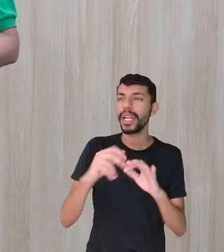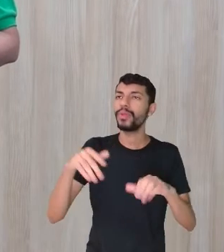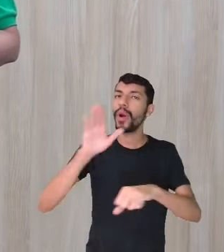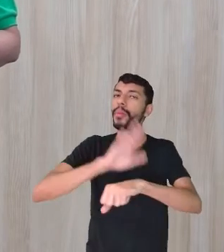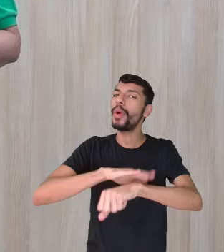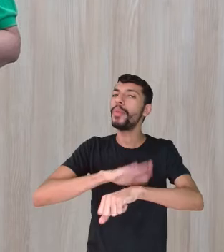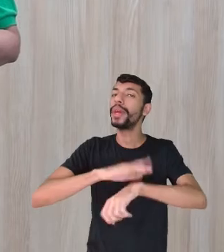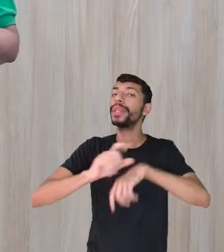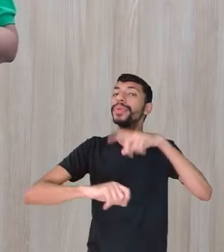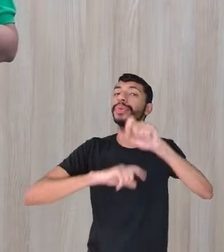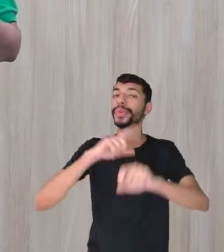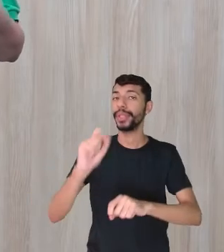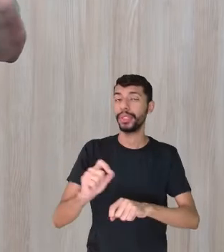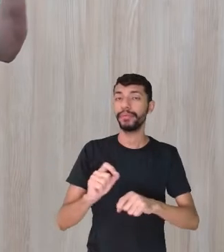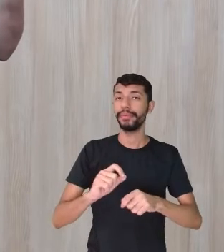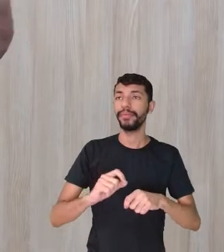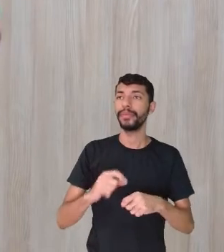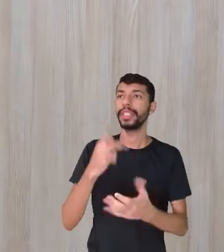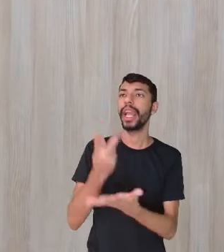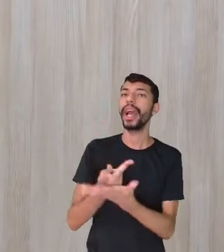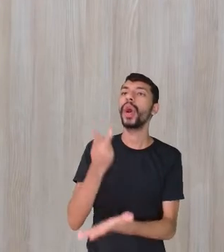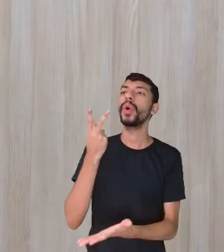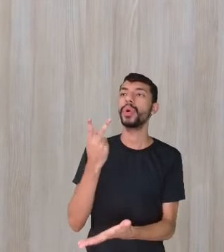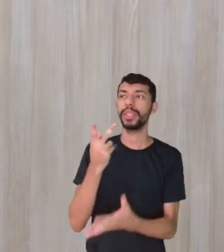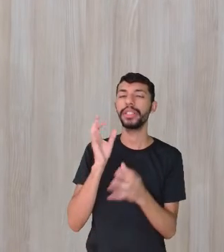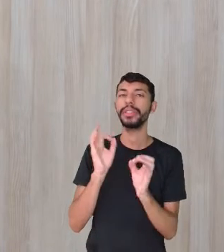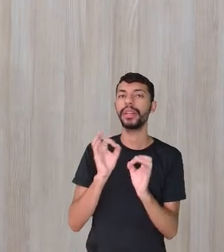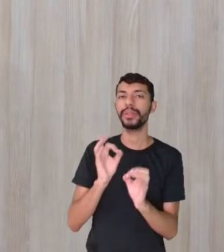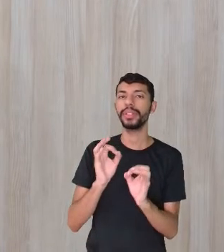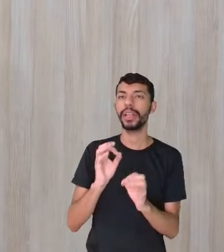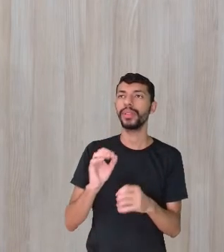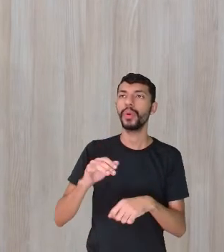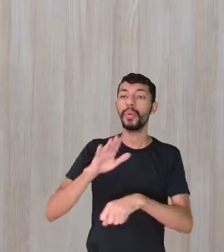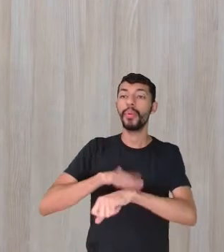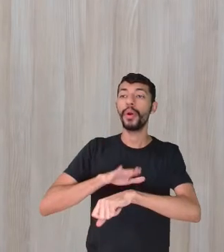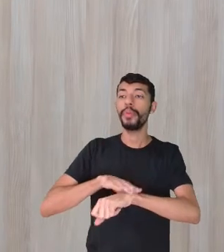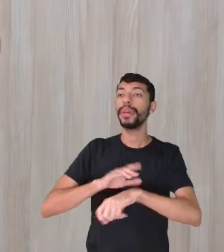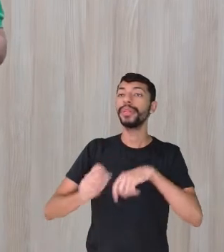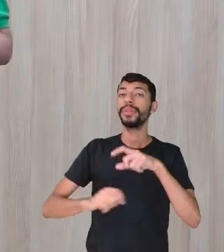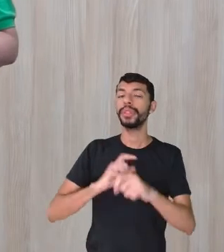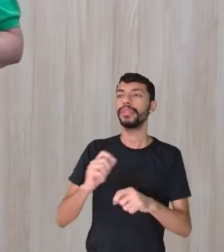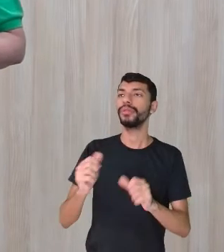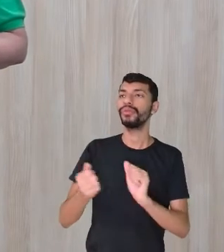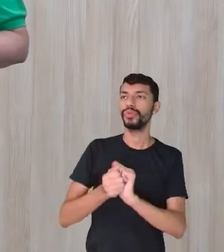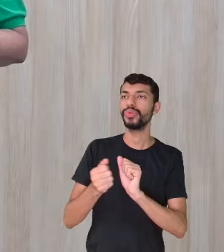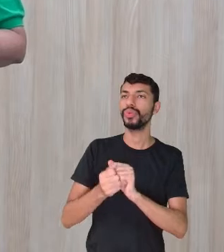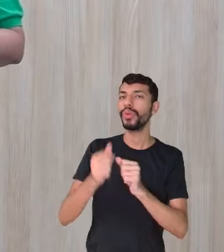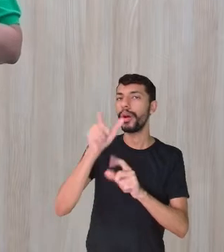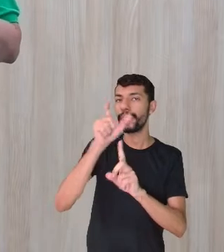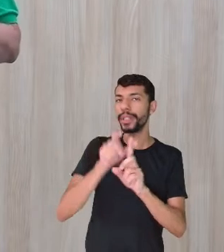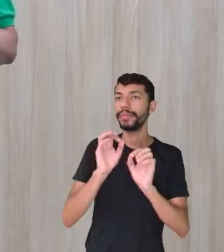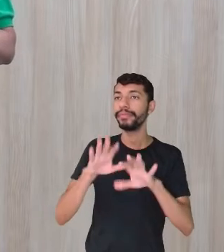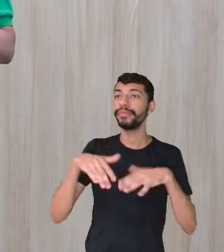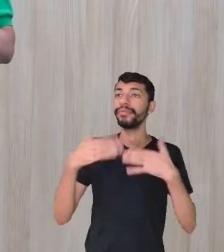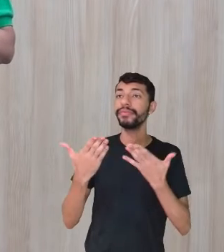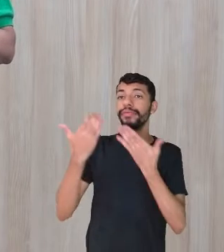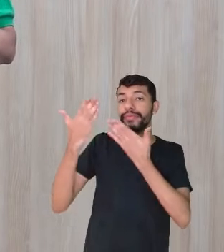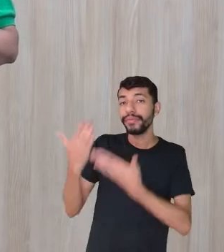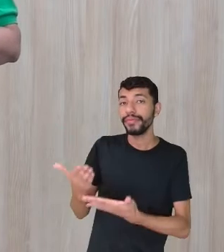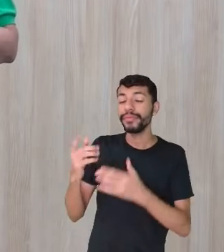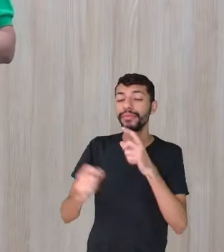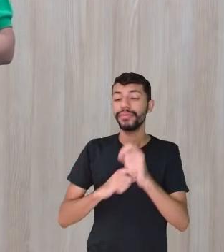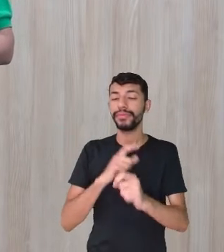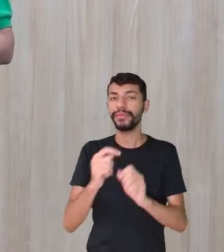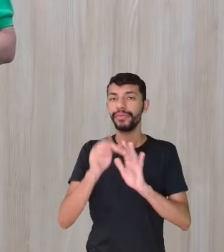foi, que aconteceu ali, não é? O momento com o entrevistado. E